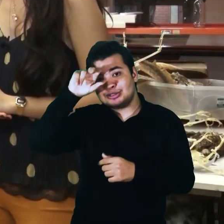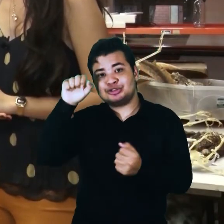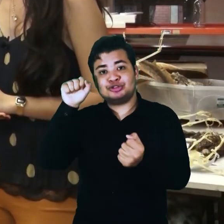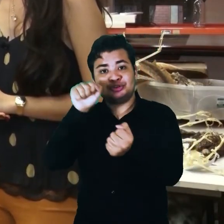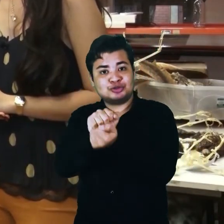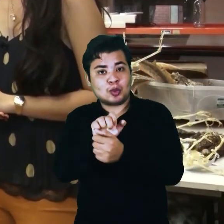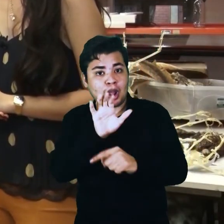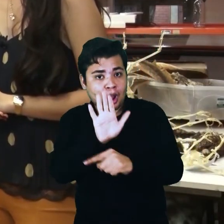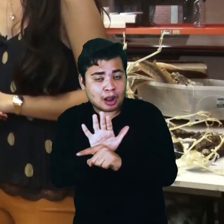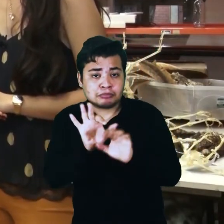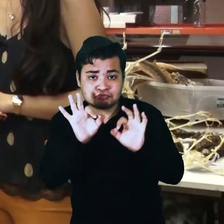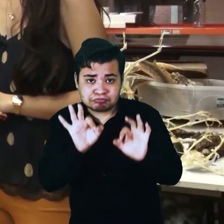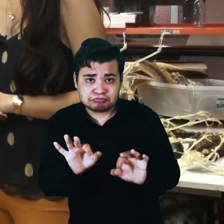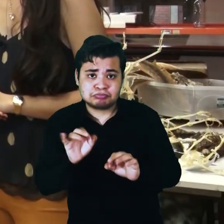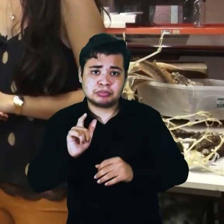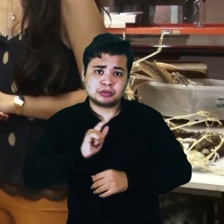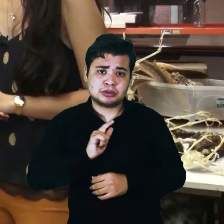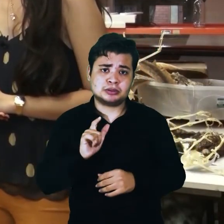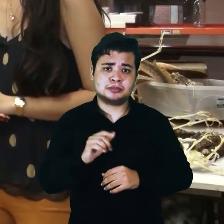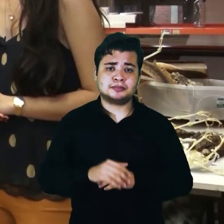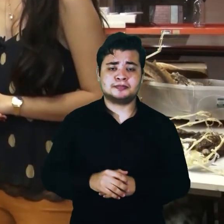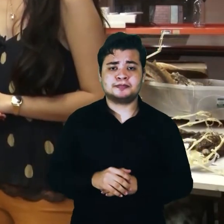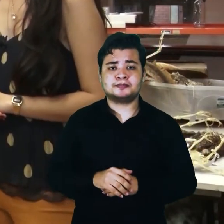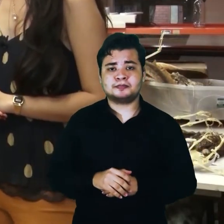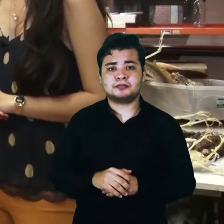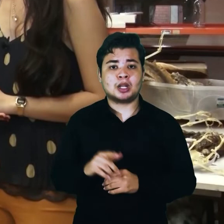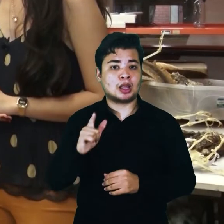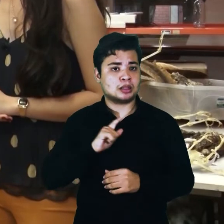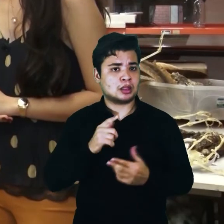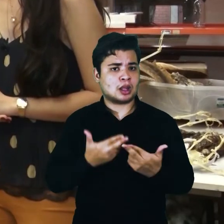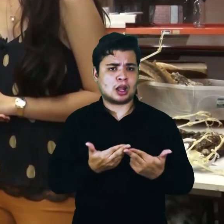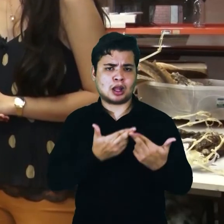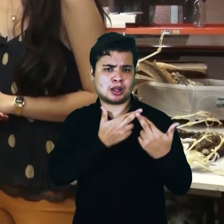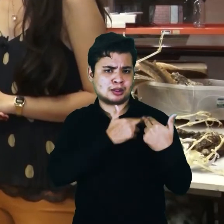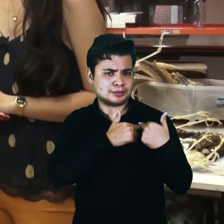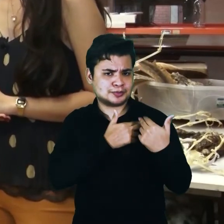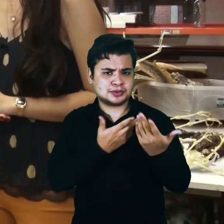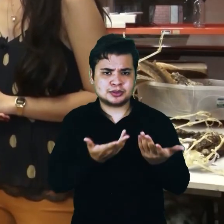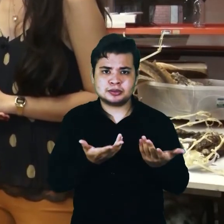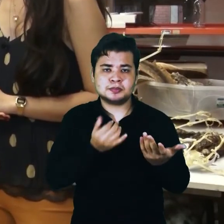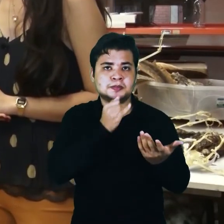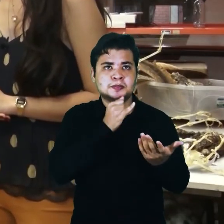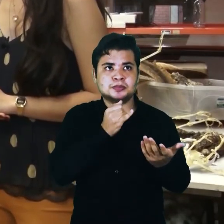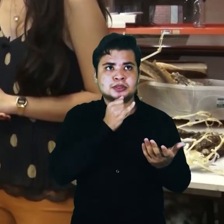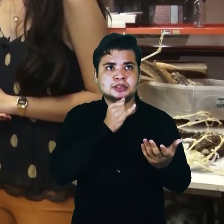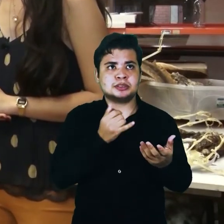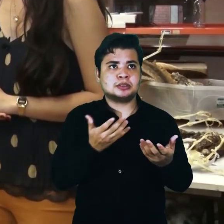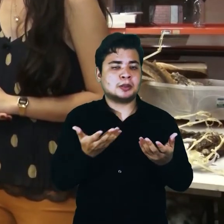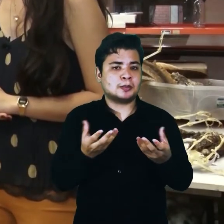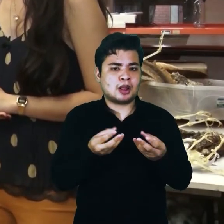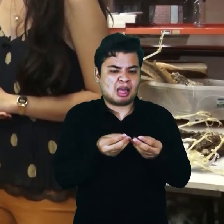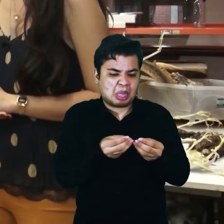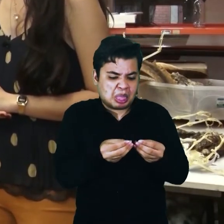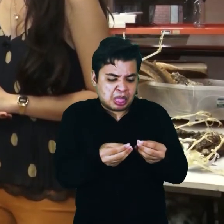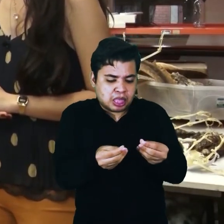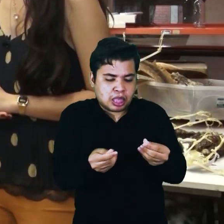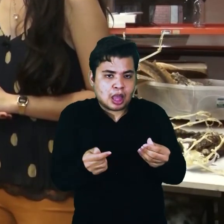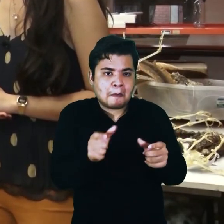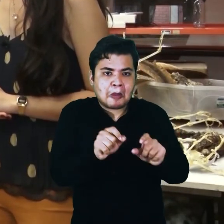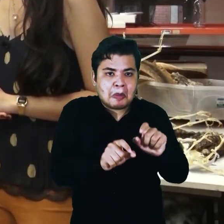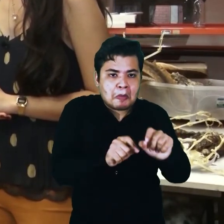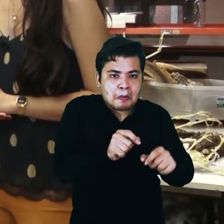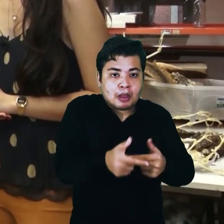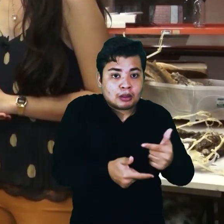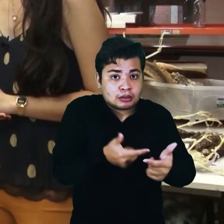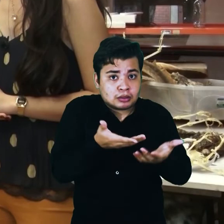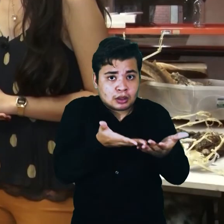desde papel de detritívoros e associados à matéria em decomposição, isso vale para vários grupos, como agentes